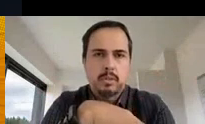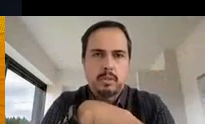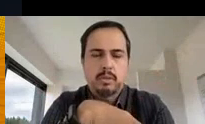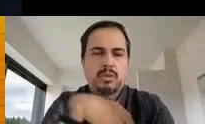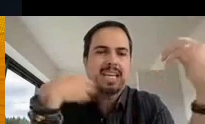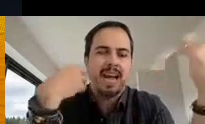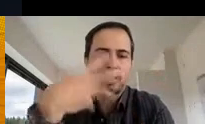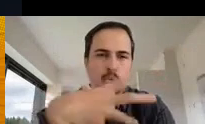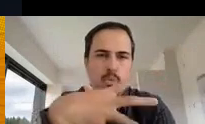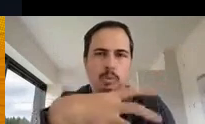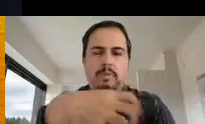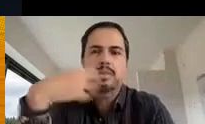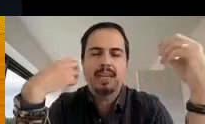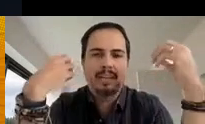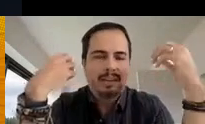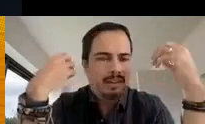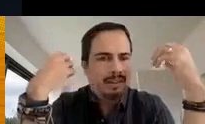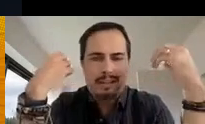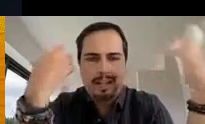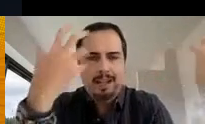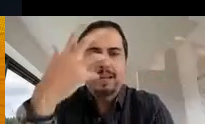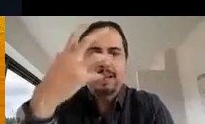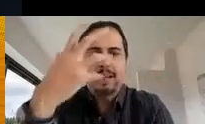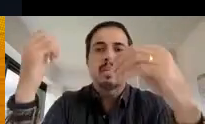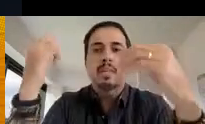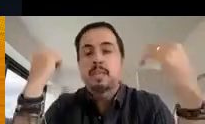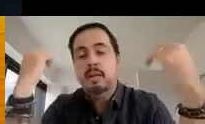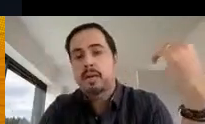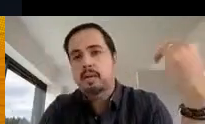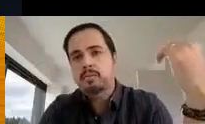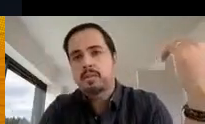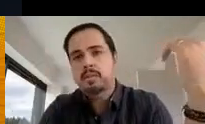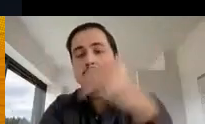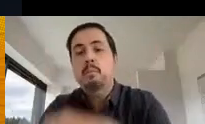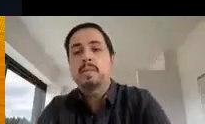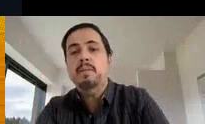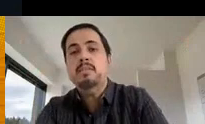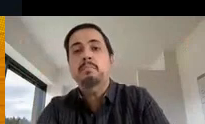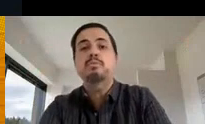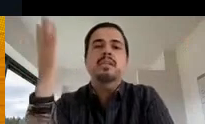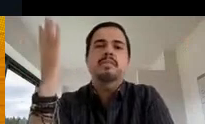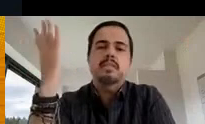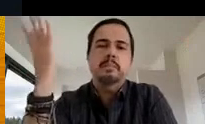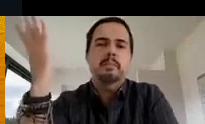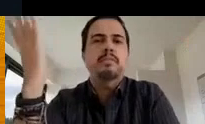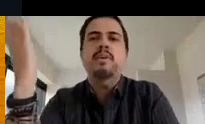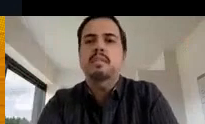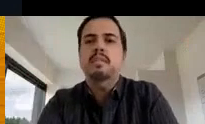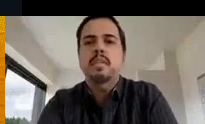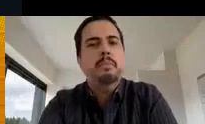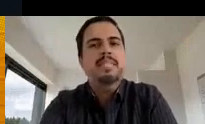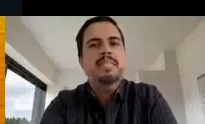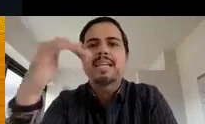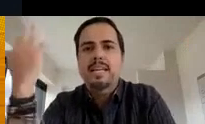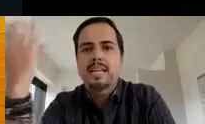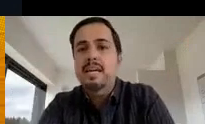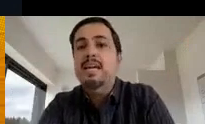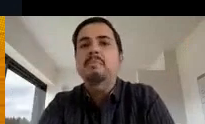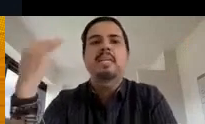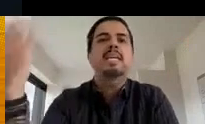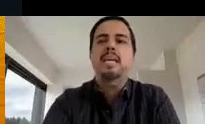serem feitos por determinadas pessoas. A pessoa tem asco, a pessoa tem. E tem trabalhos que são completamente impossíveis da